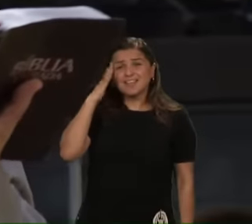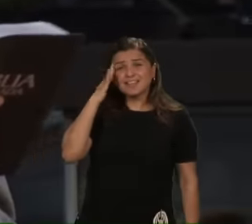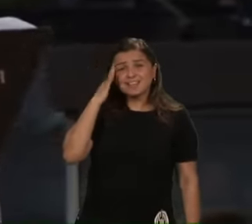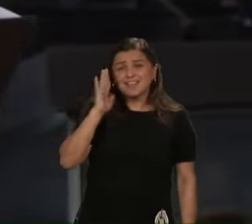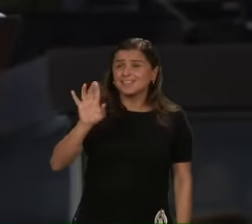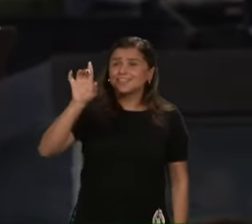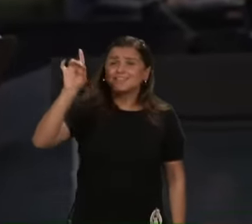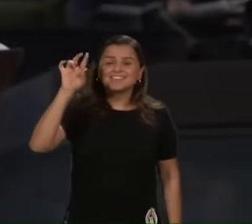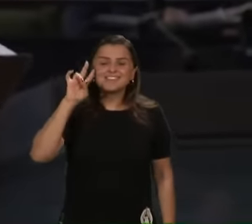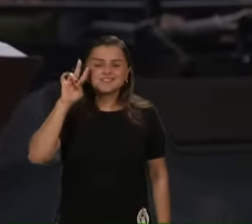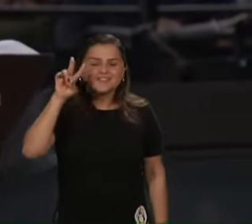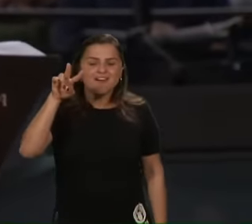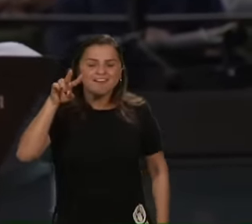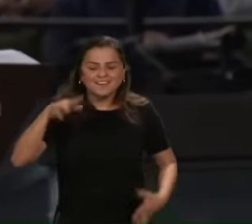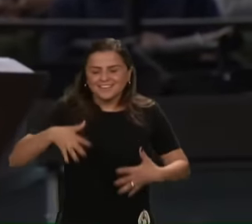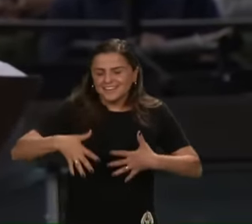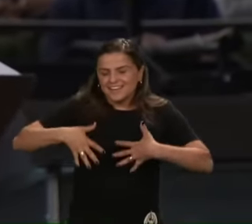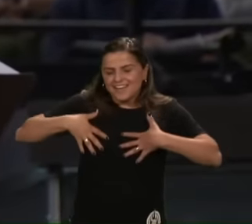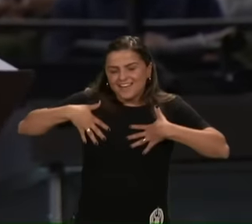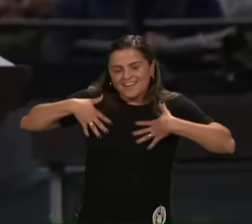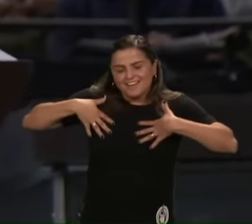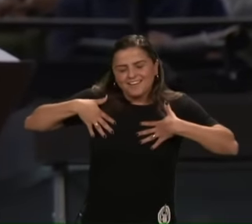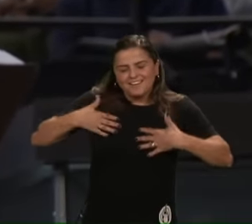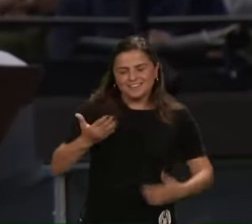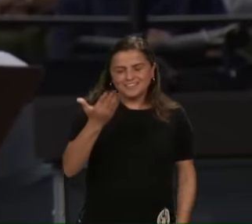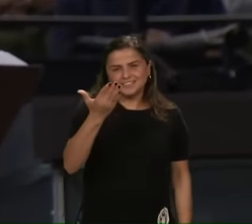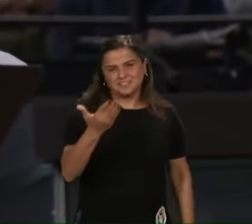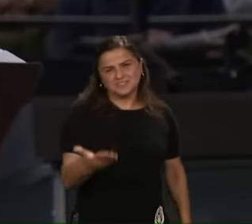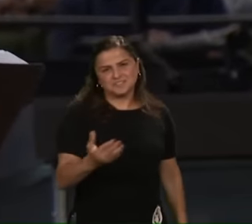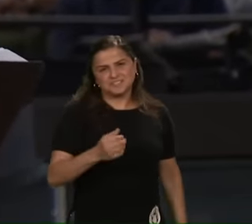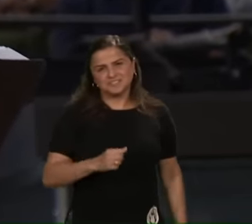se agrada de você,